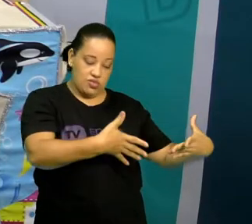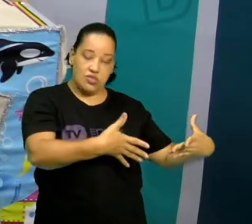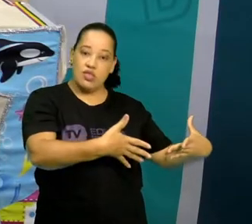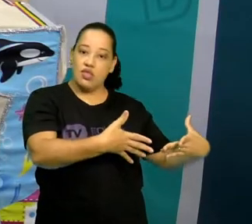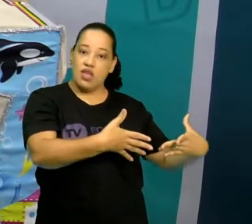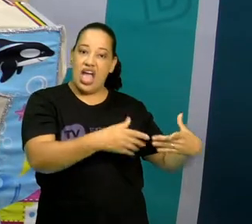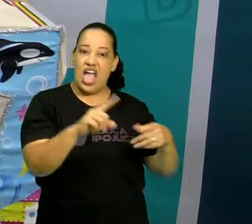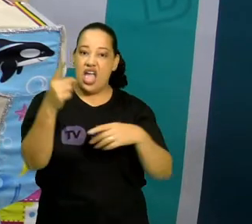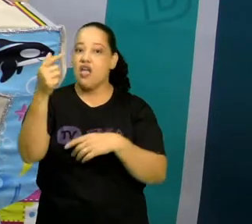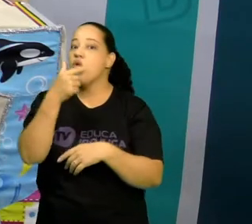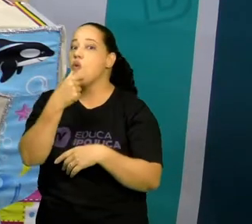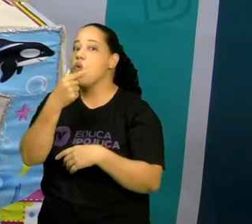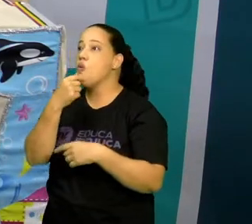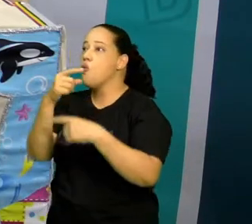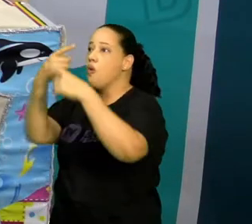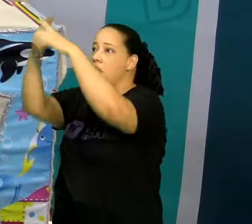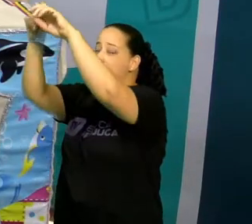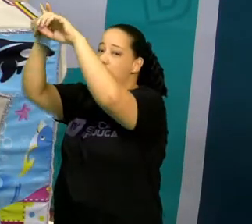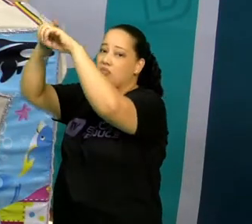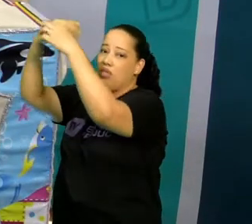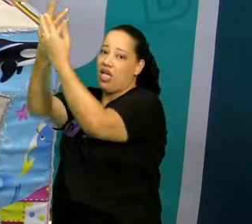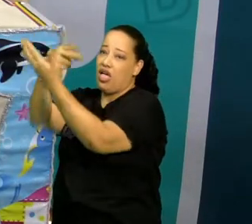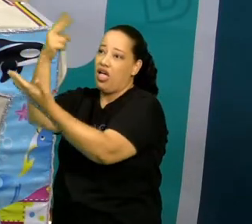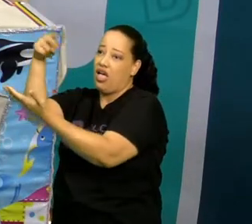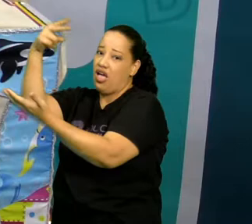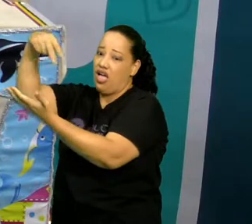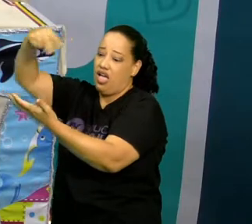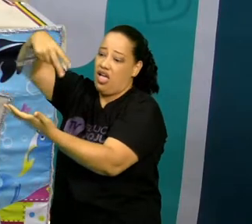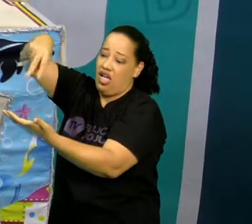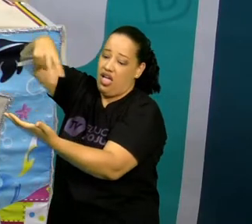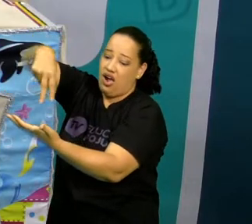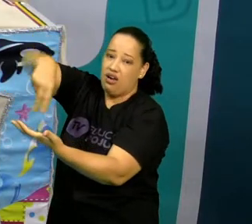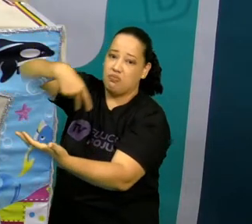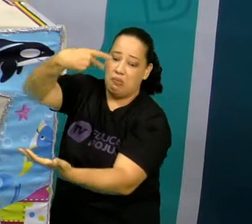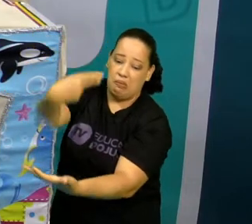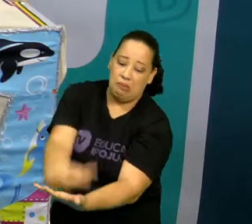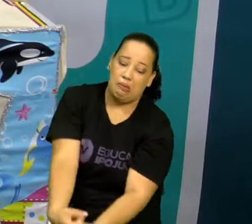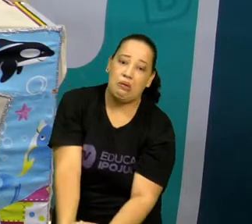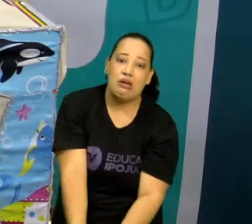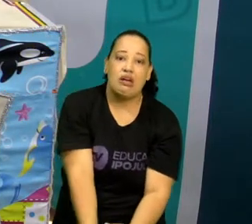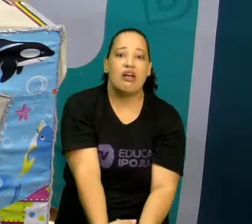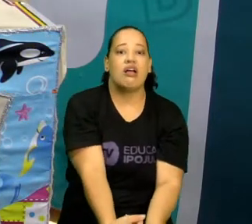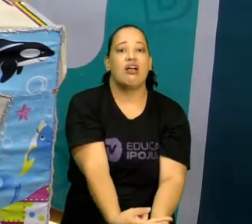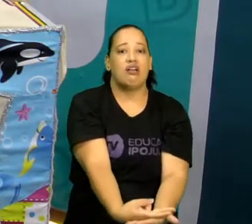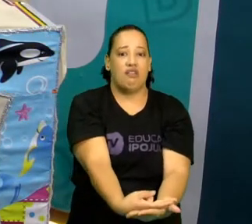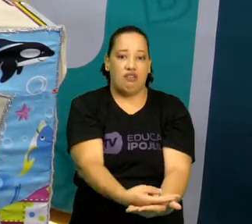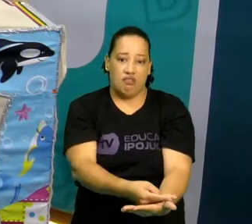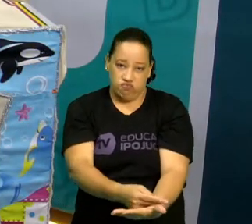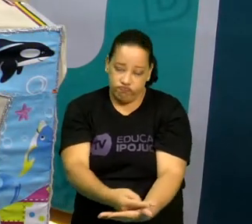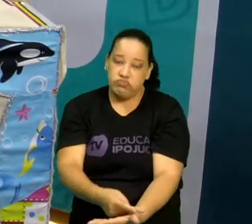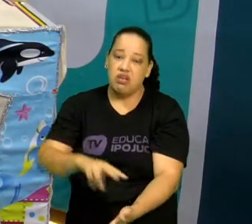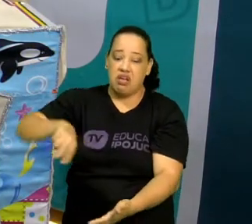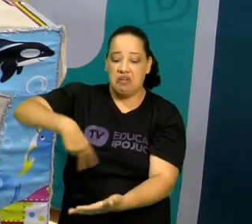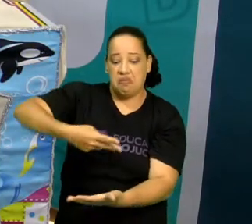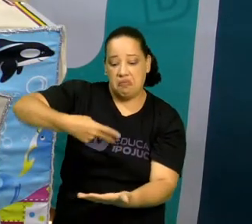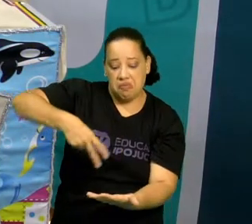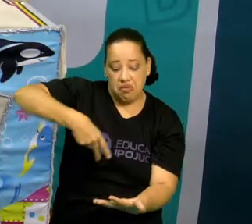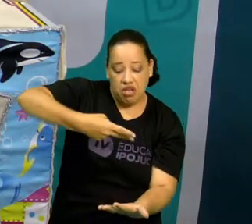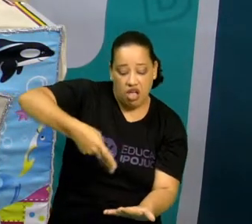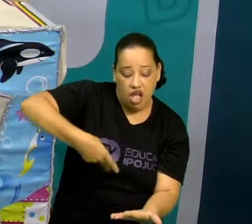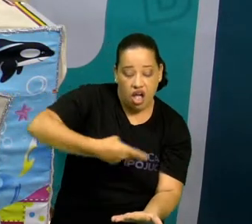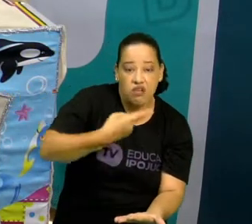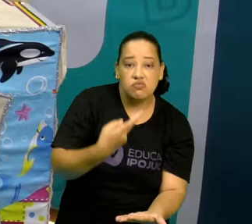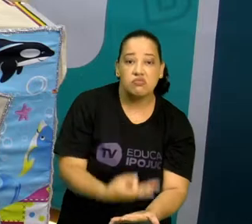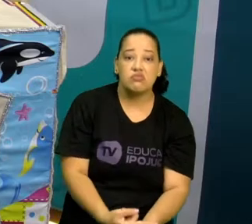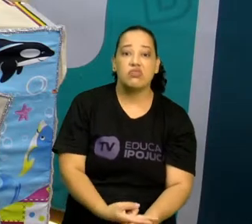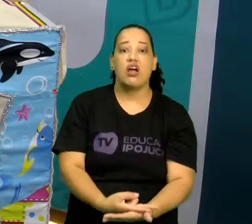caiu, crianças. Era muito alto, leiturinha, a torre. Ele caiu e ficou cego,